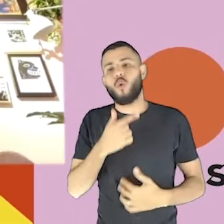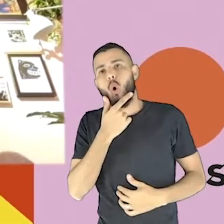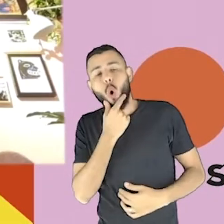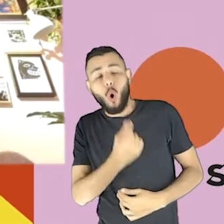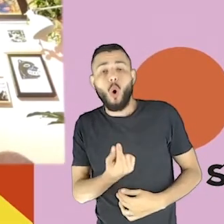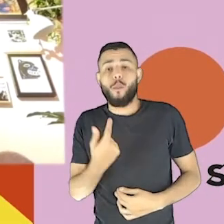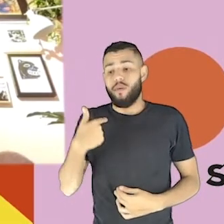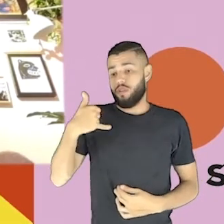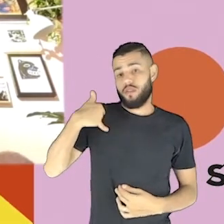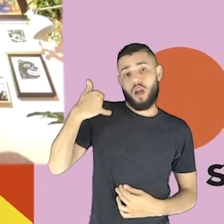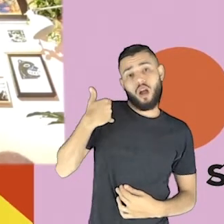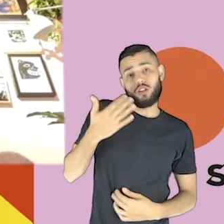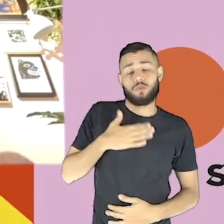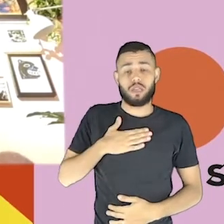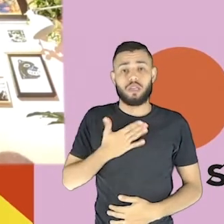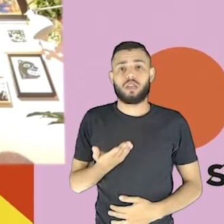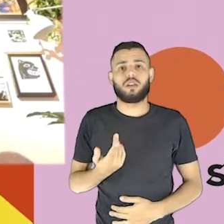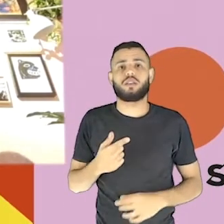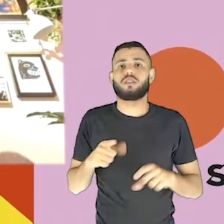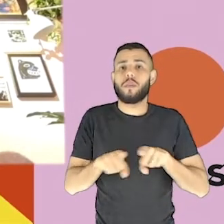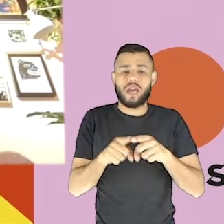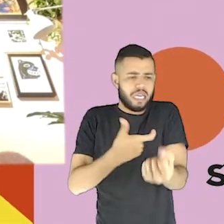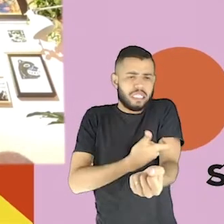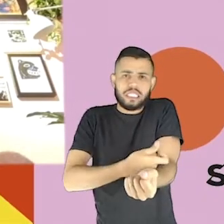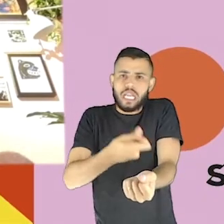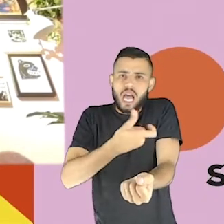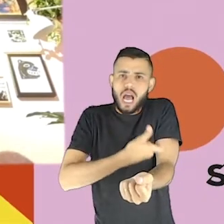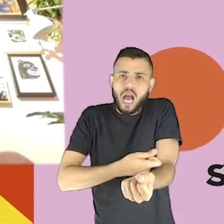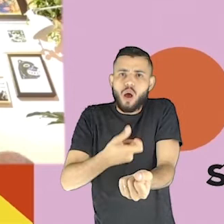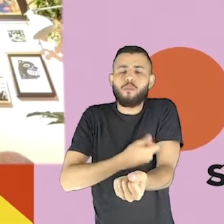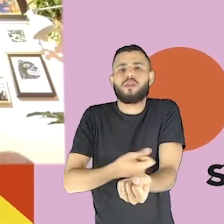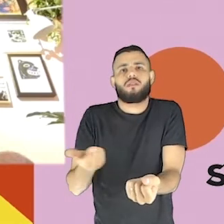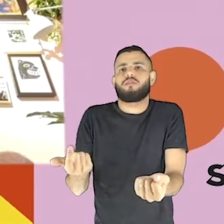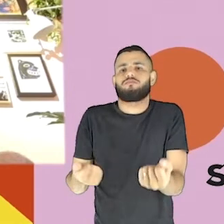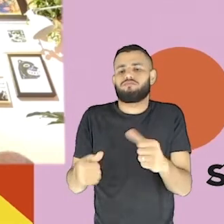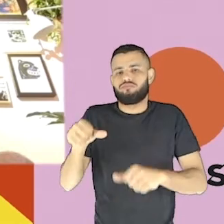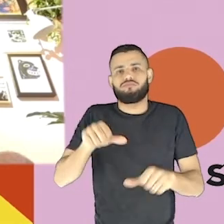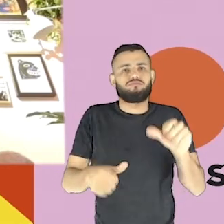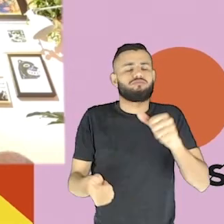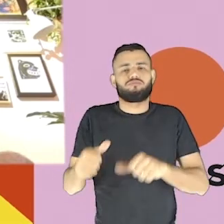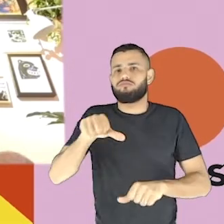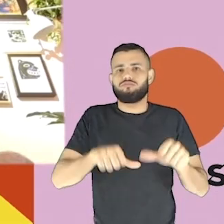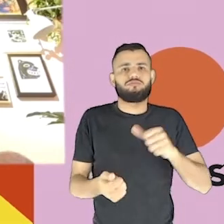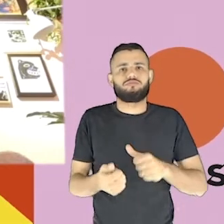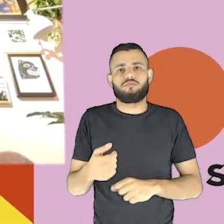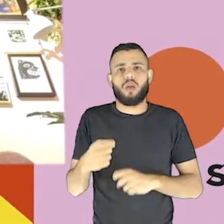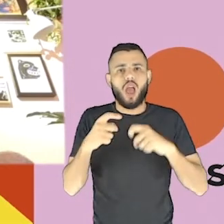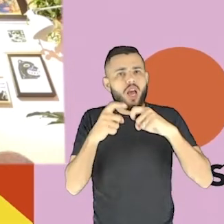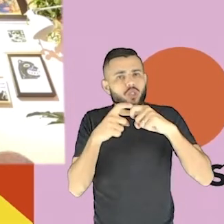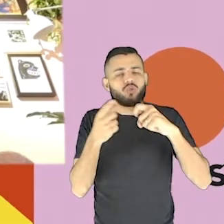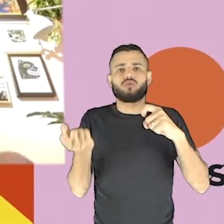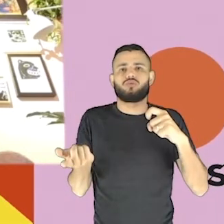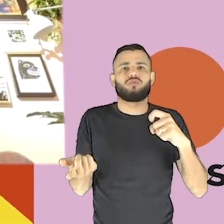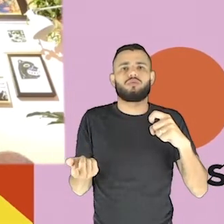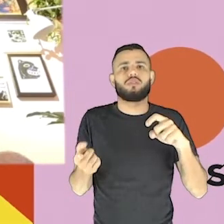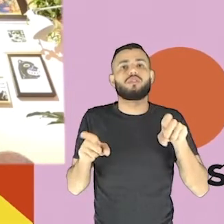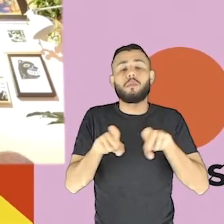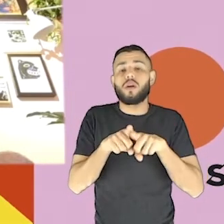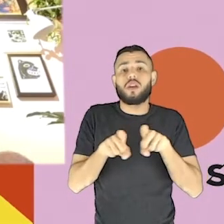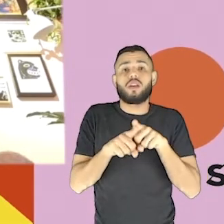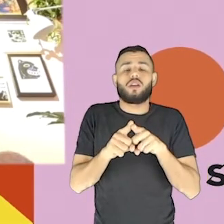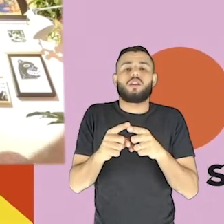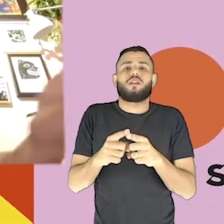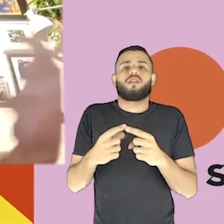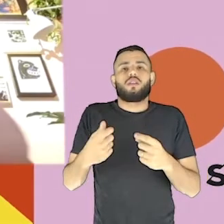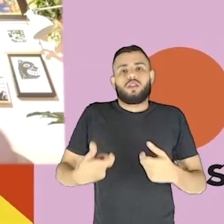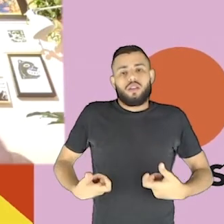minha idade. Sem levar em consideração exames clínicos, exames laboratoriais, sem levar em consideração um